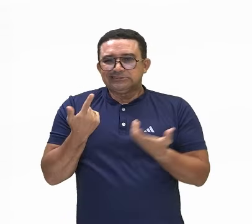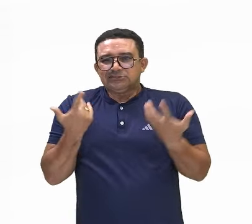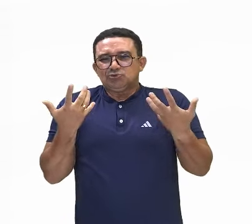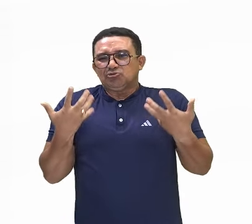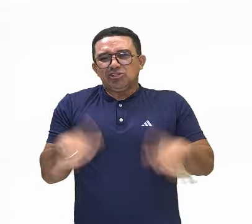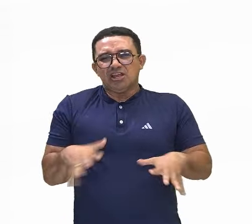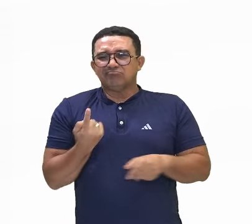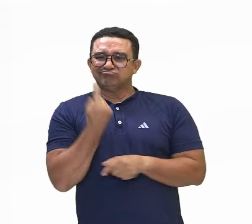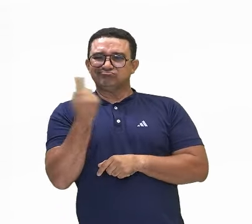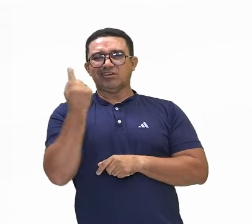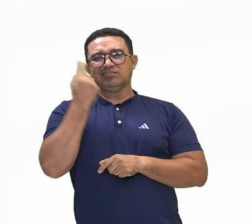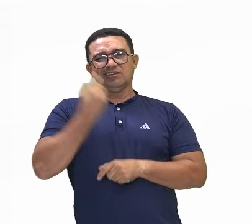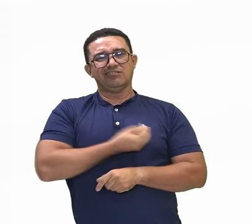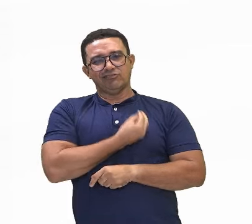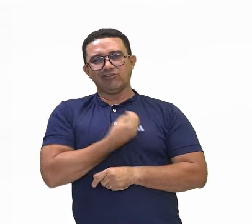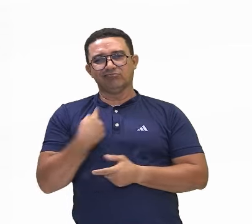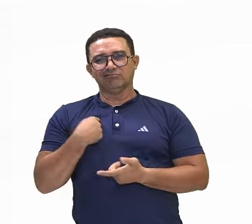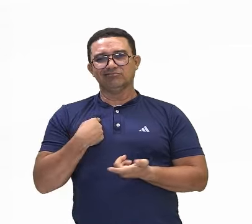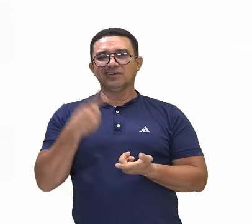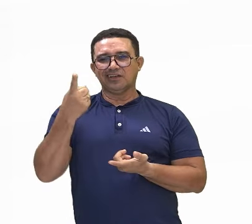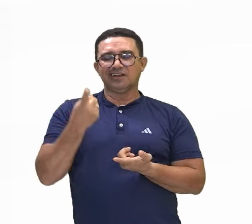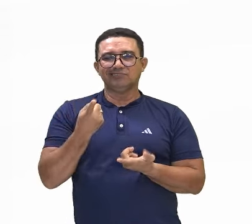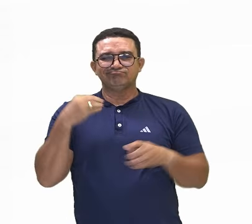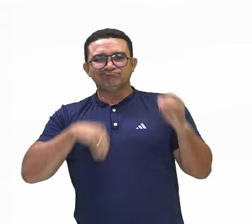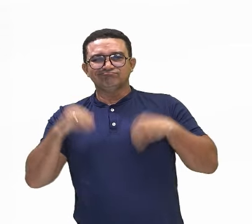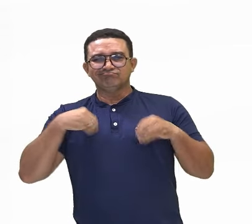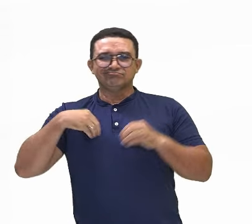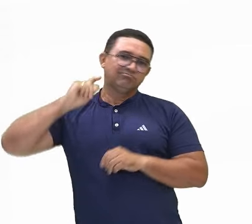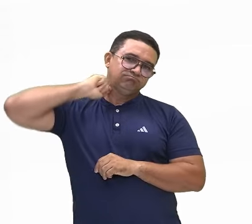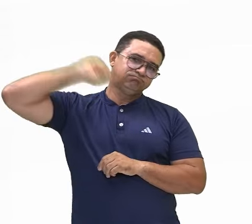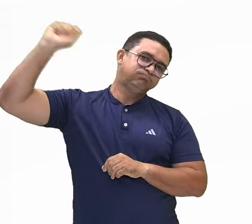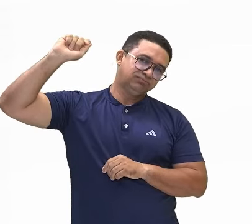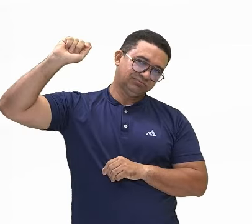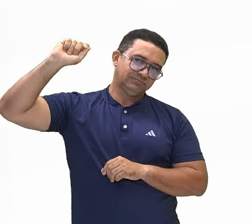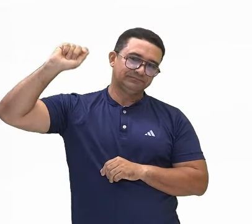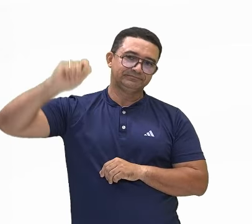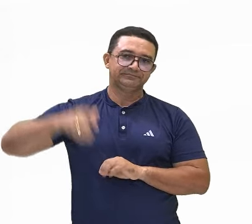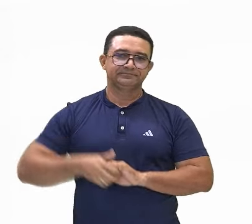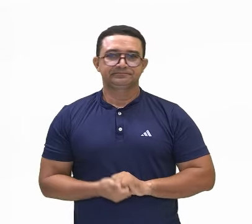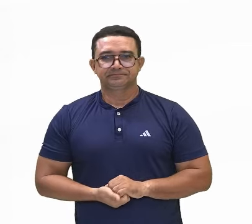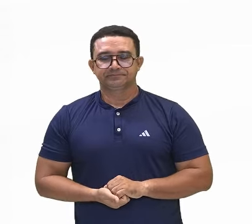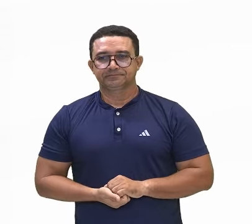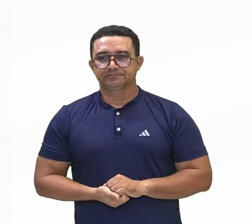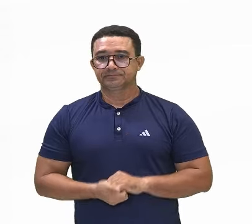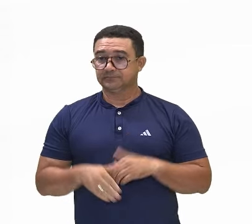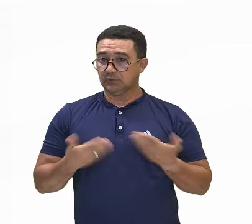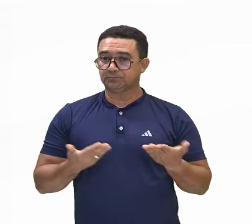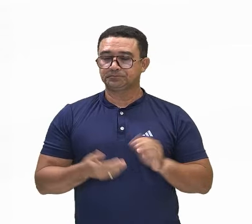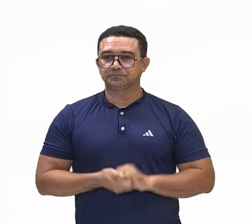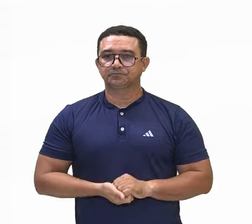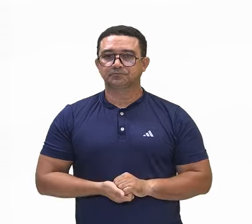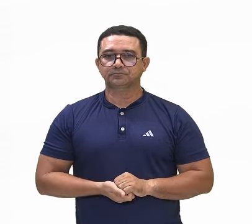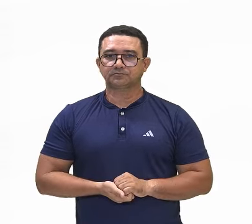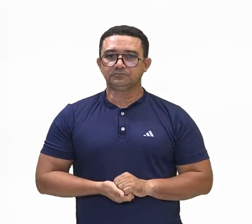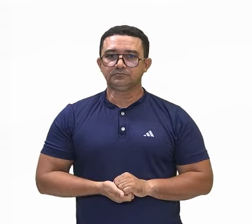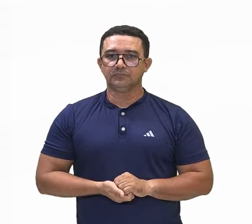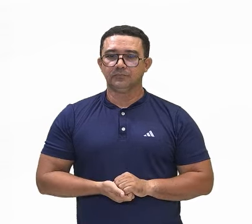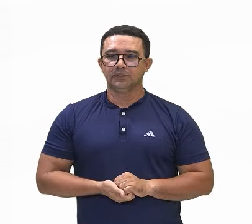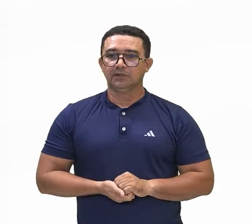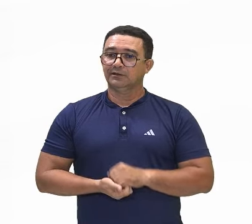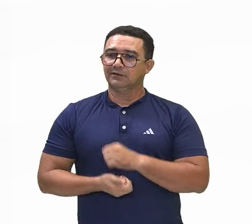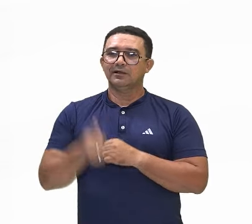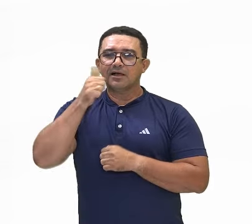sem o marido. E aí ela decidiu tirar a sua própria vida, infelizmente, tá bom? Continuando ainda a respeito de Francisca